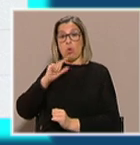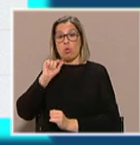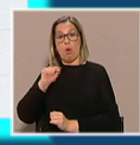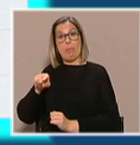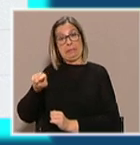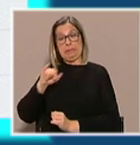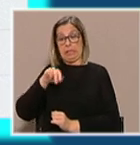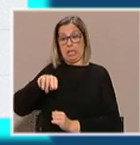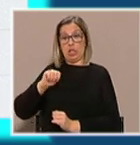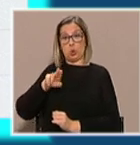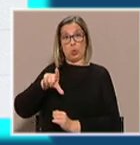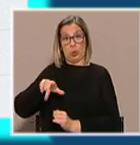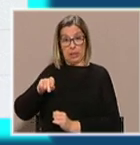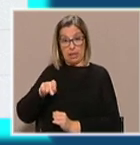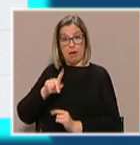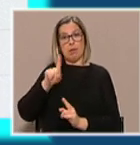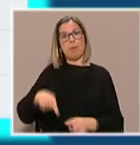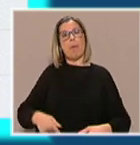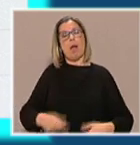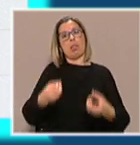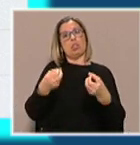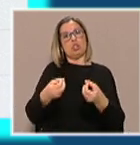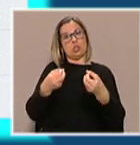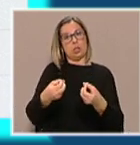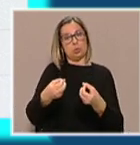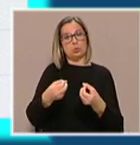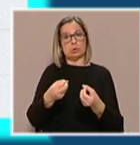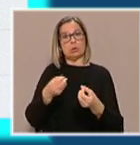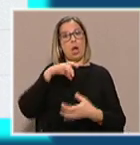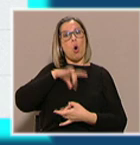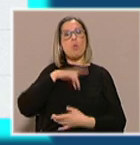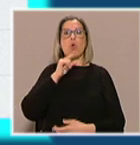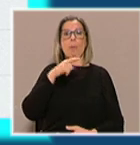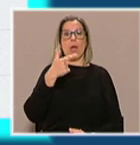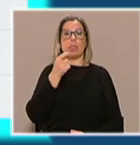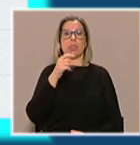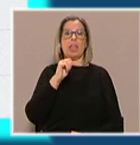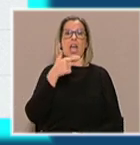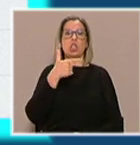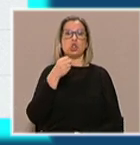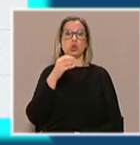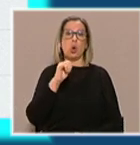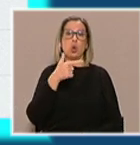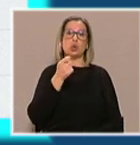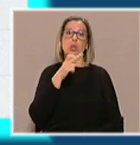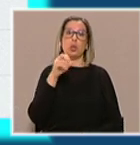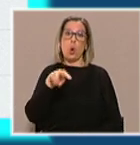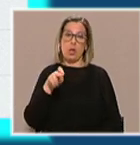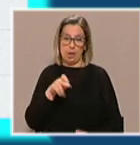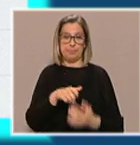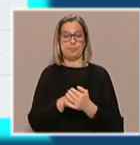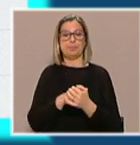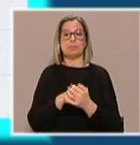secreção de testosterona. Pois bem, para percebermos um pouco qual a função de cada uma destas